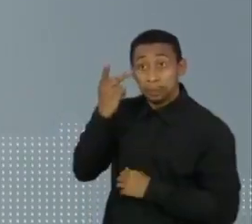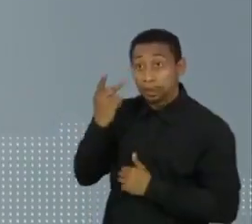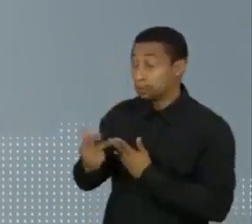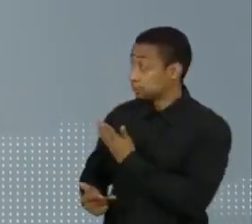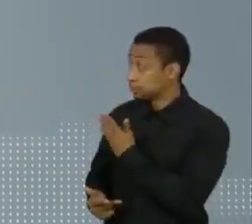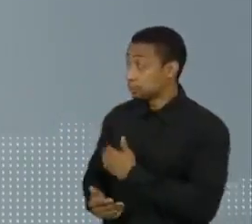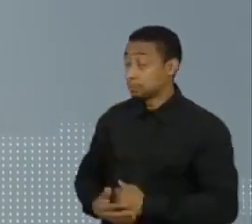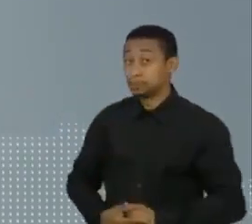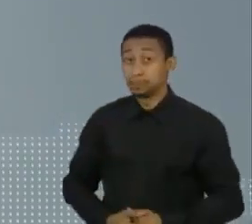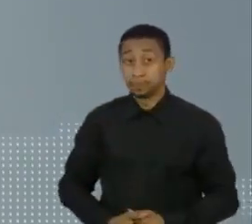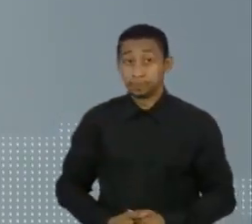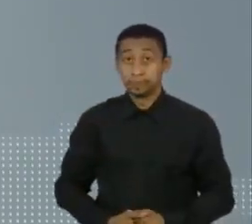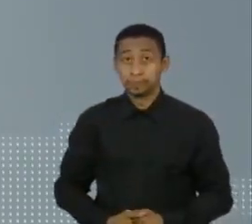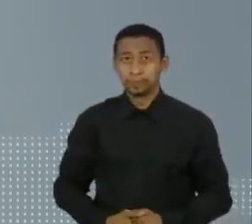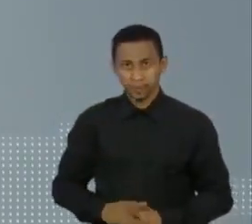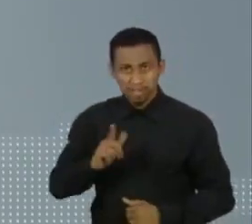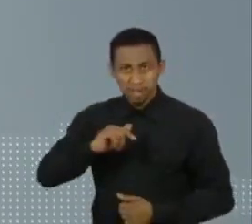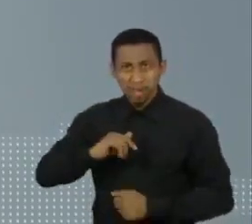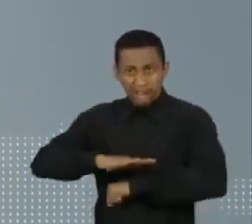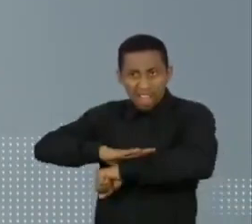meu senhor. Isso é